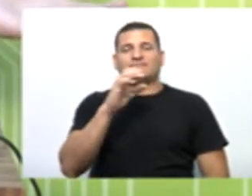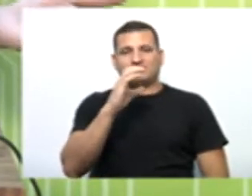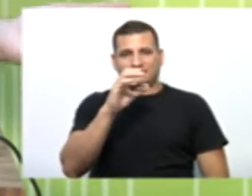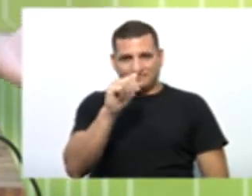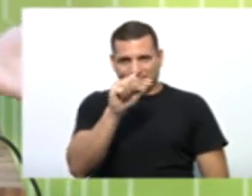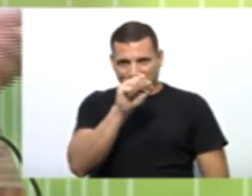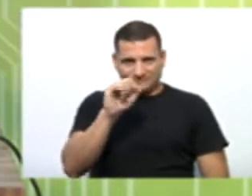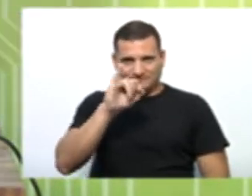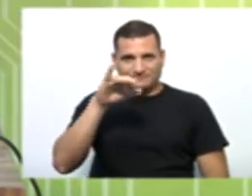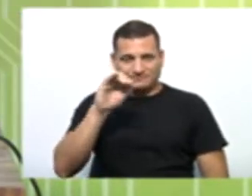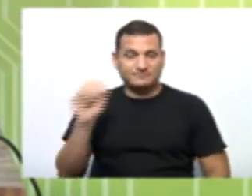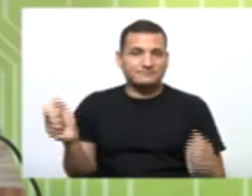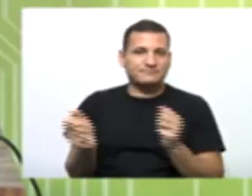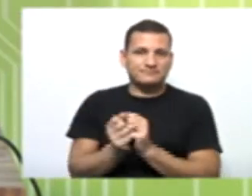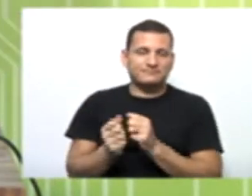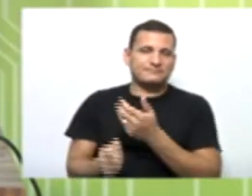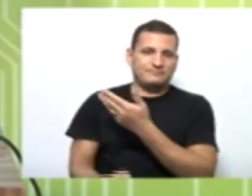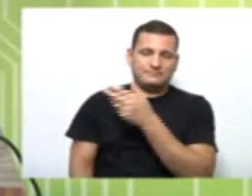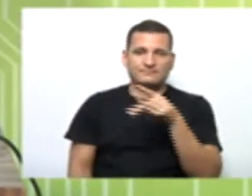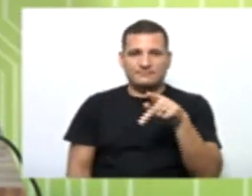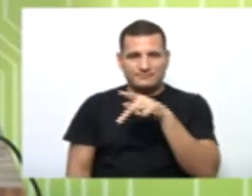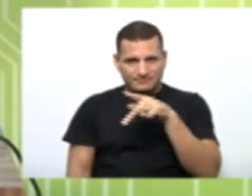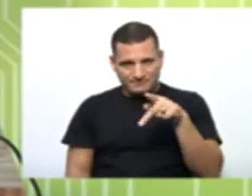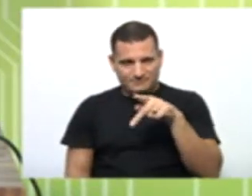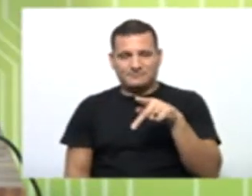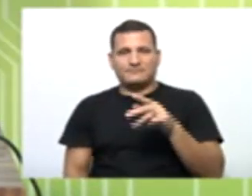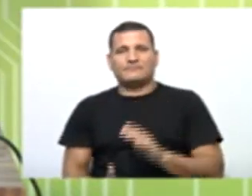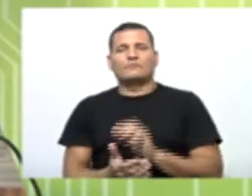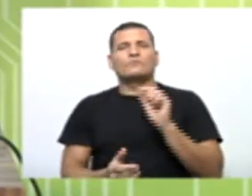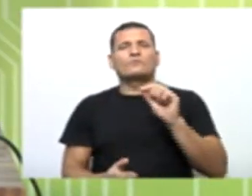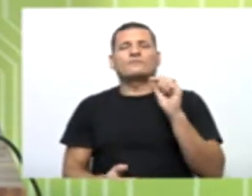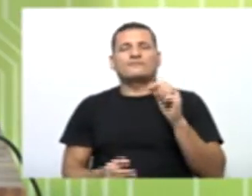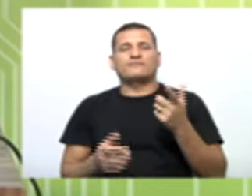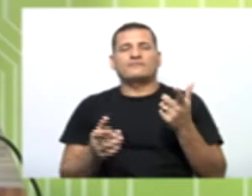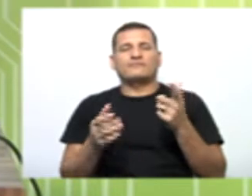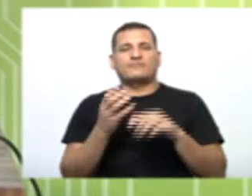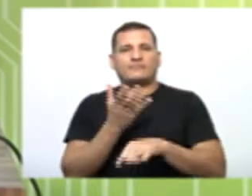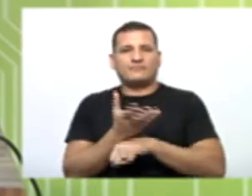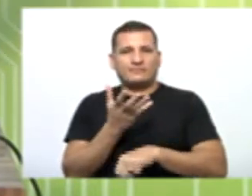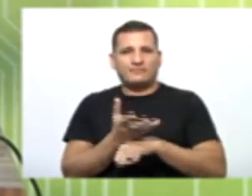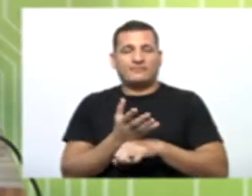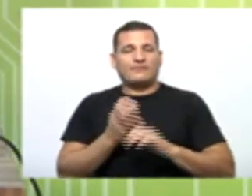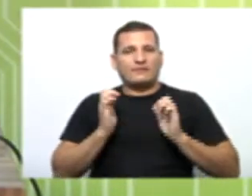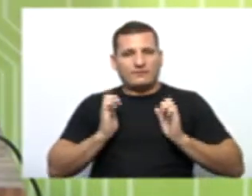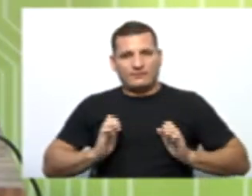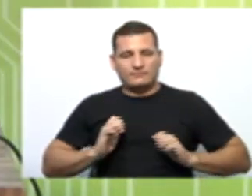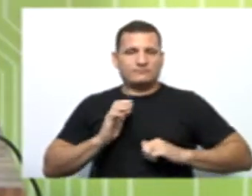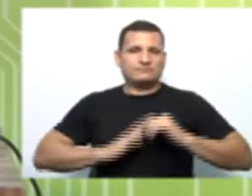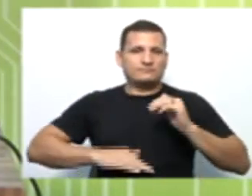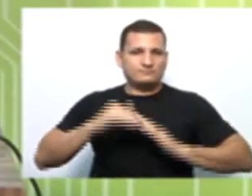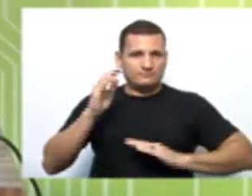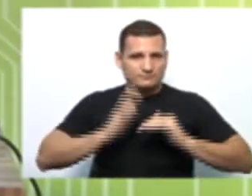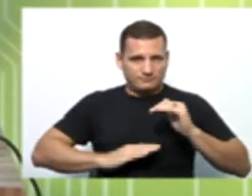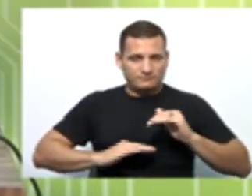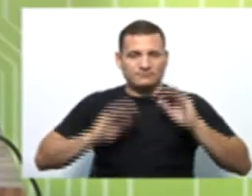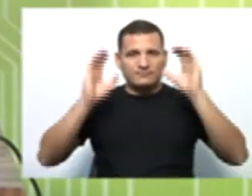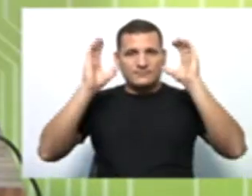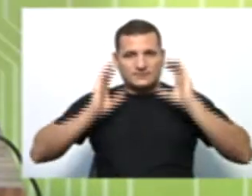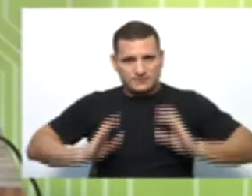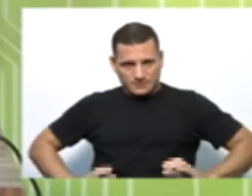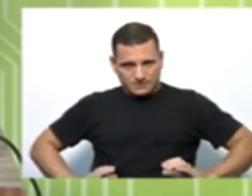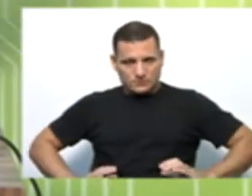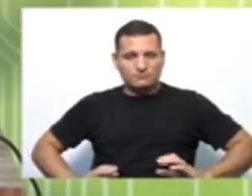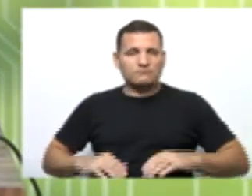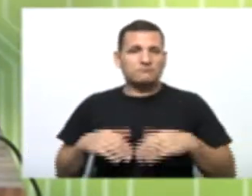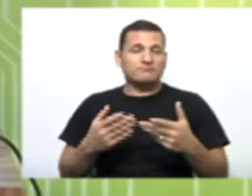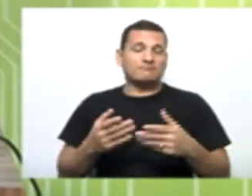com o professor Wesley, a disciplina de Ética Profissional e Cidadania. Espero que todos vocês estejam empolgados